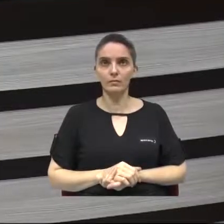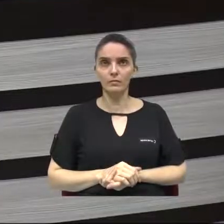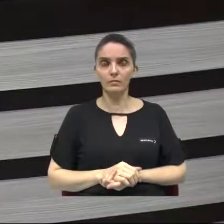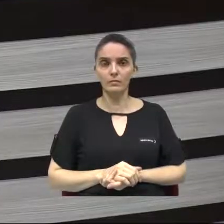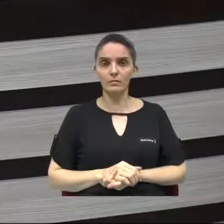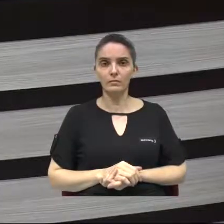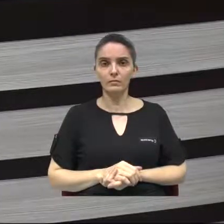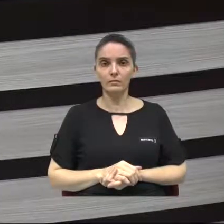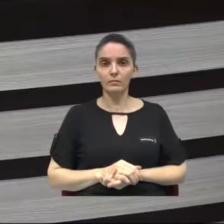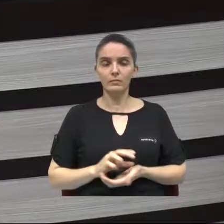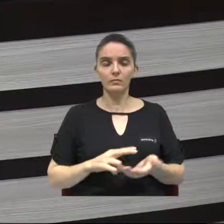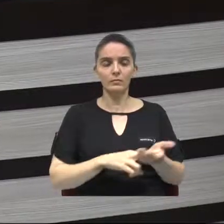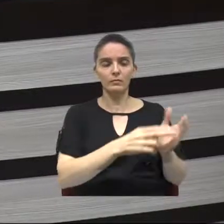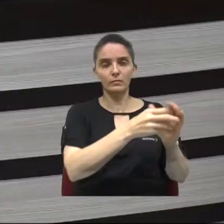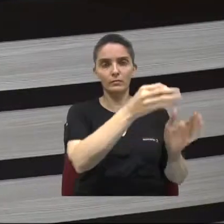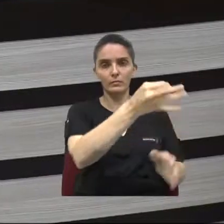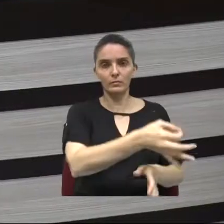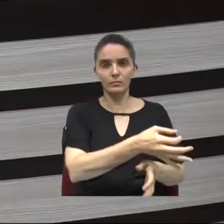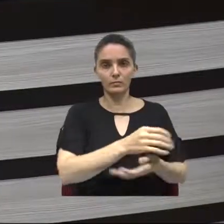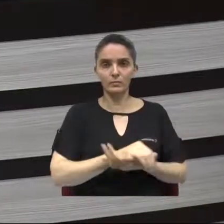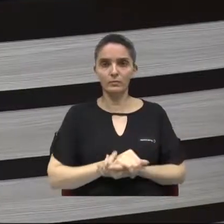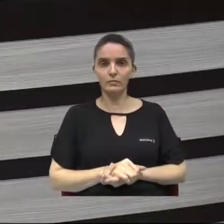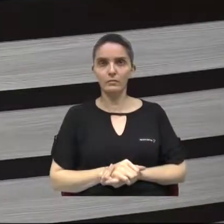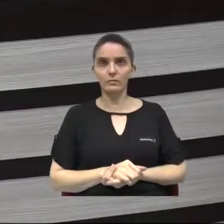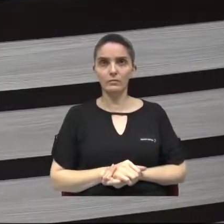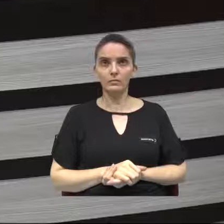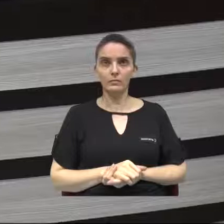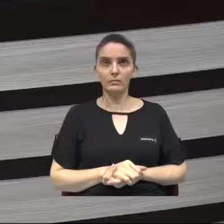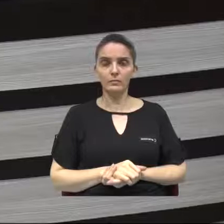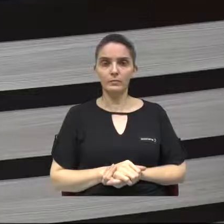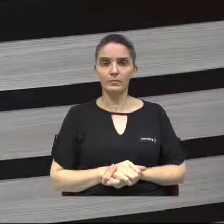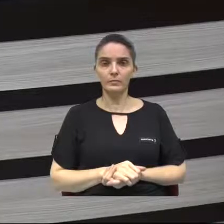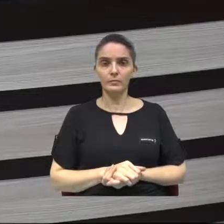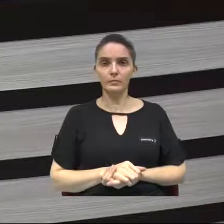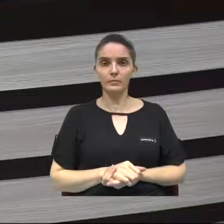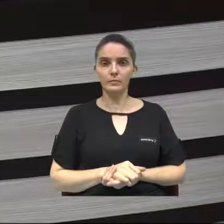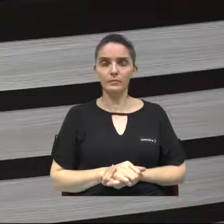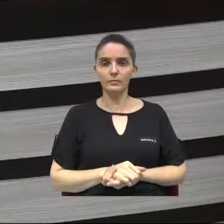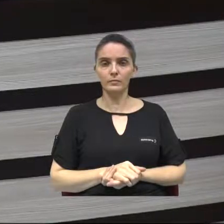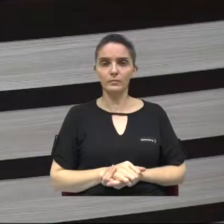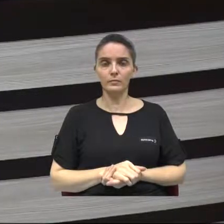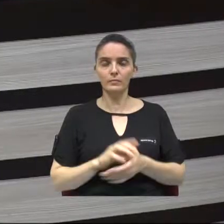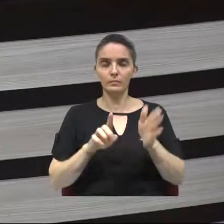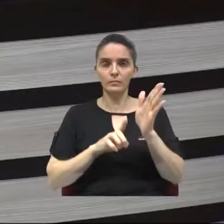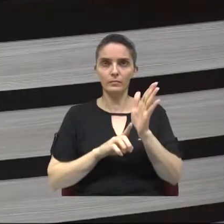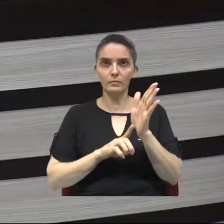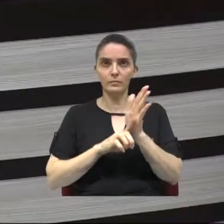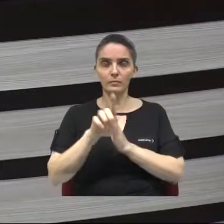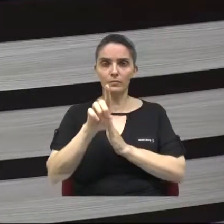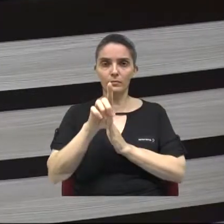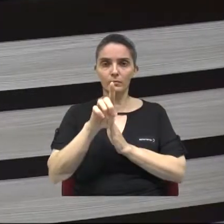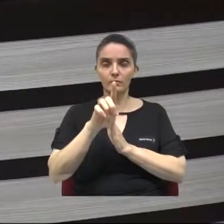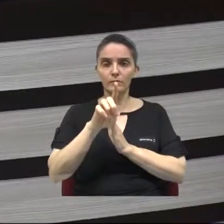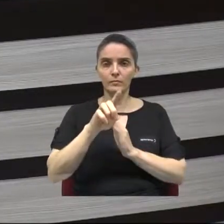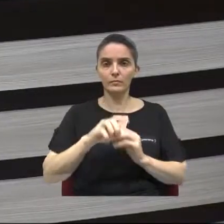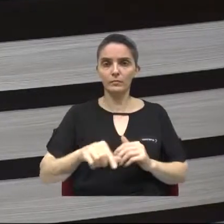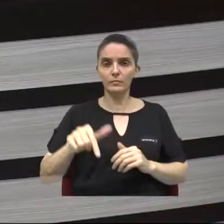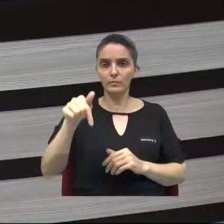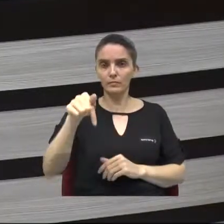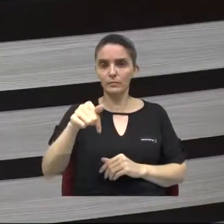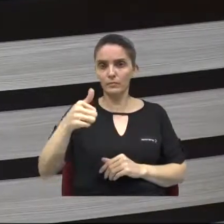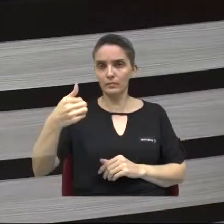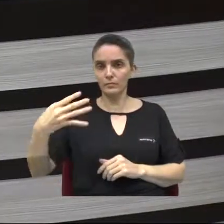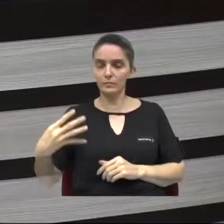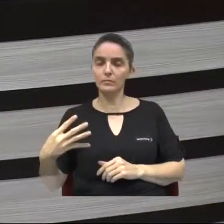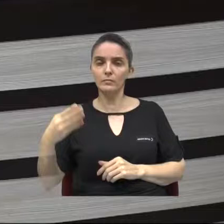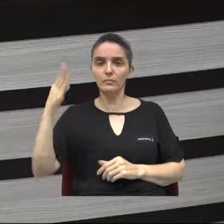Para as comissões competentes. Requerimento Próximo número... requerimento. Desculpe. Requerimento número 714